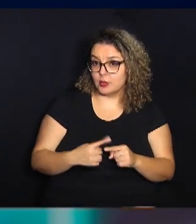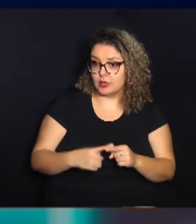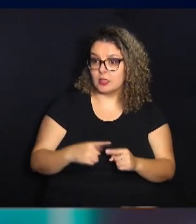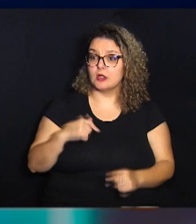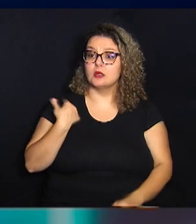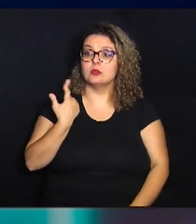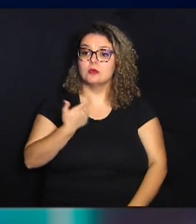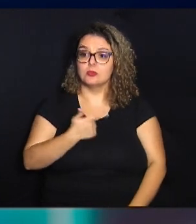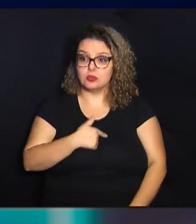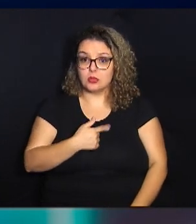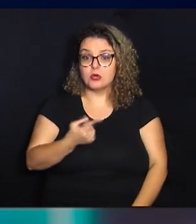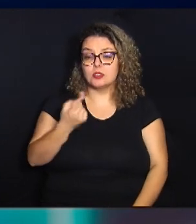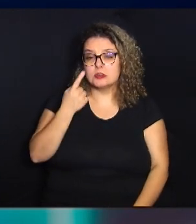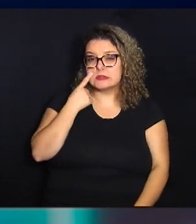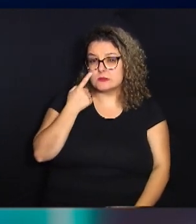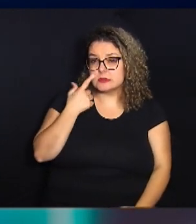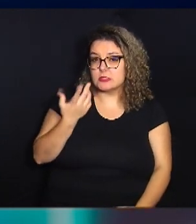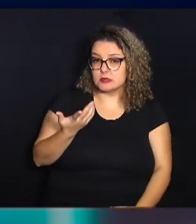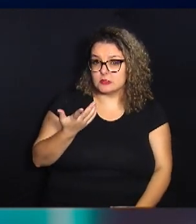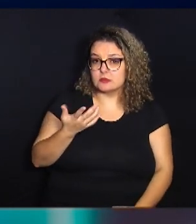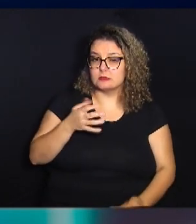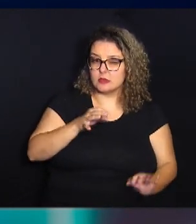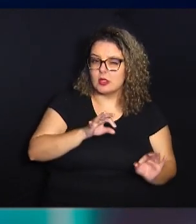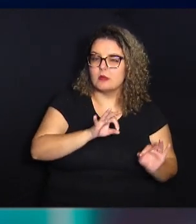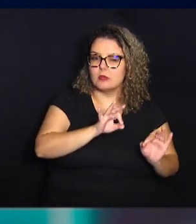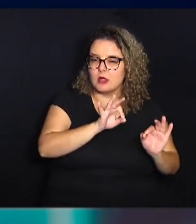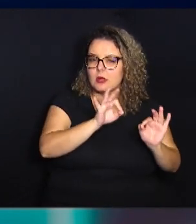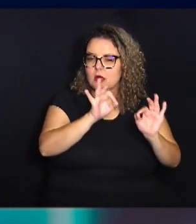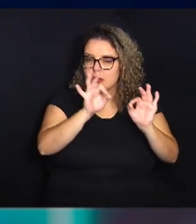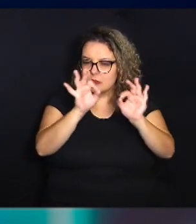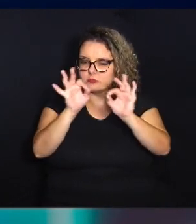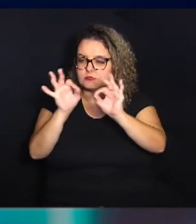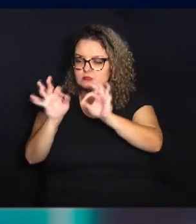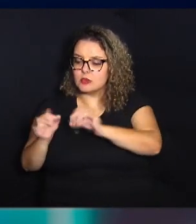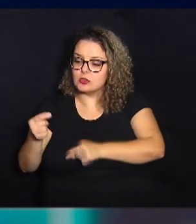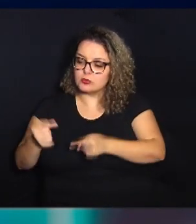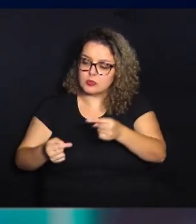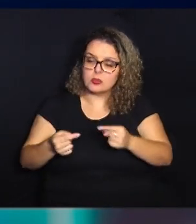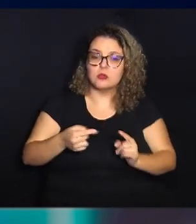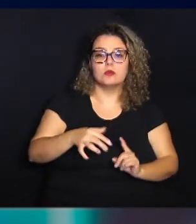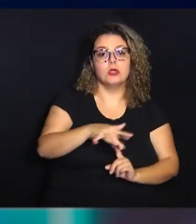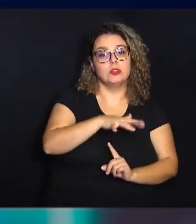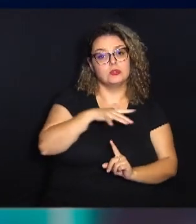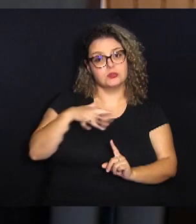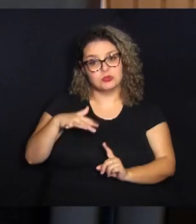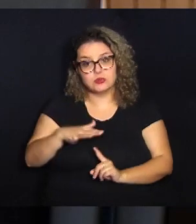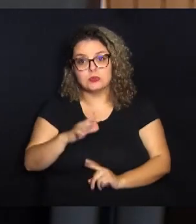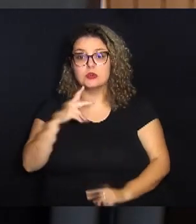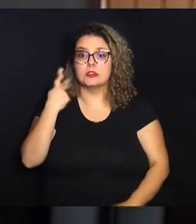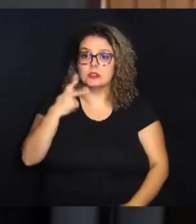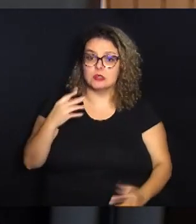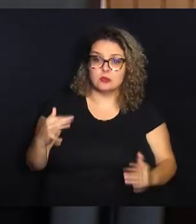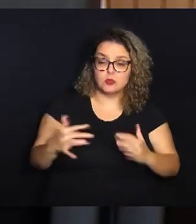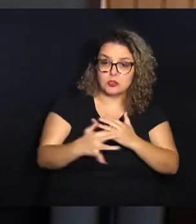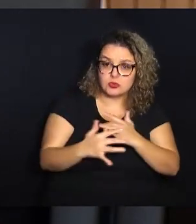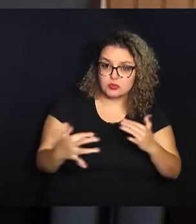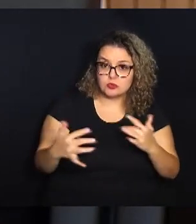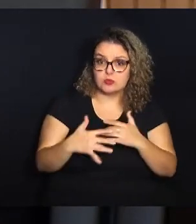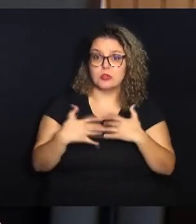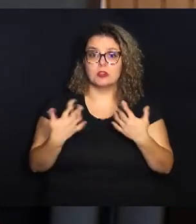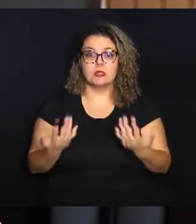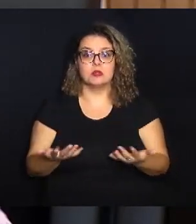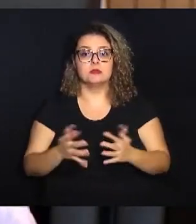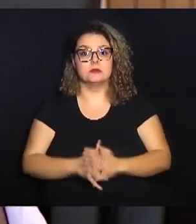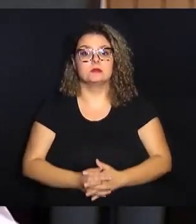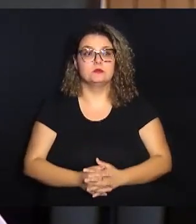nós vínhamos assim acompanhando, seja no debate do meio ambiente, da política urbana,